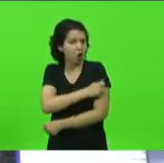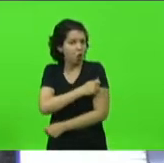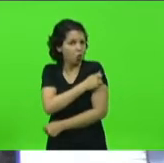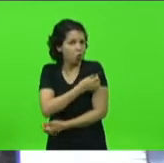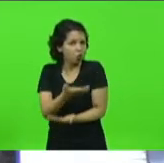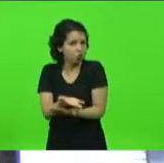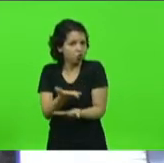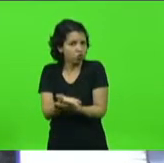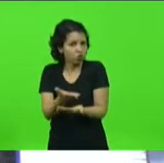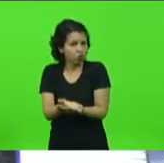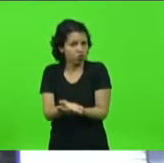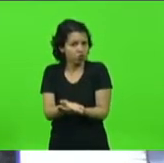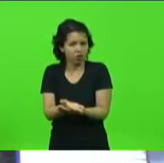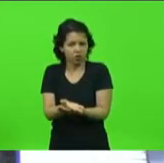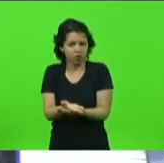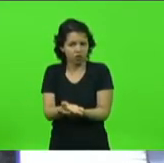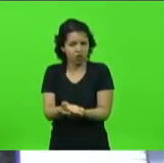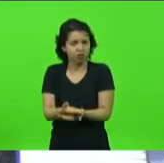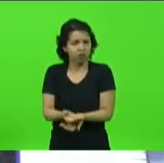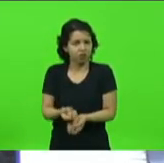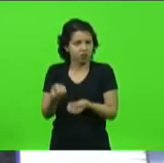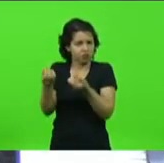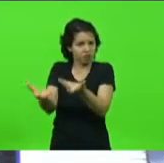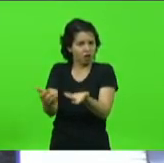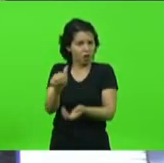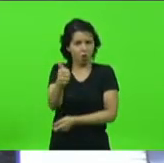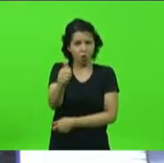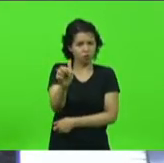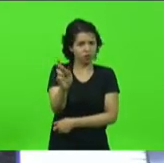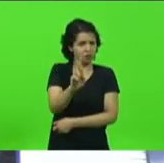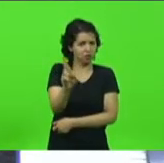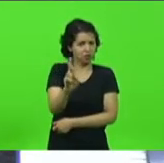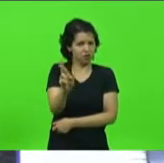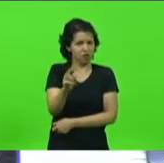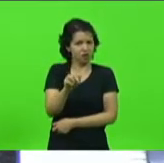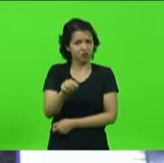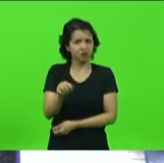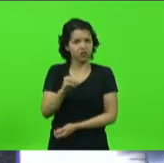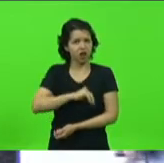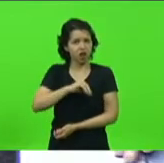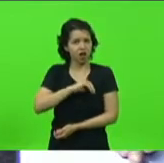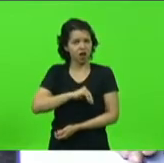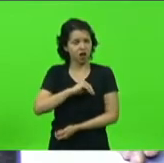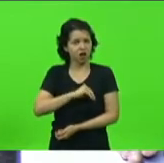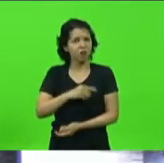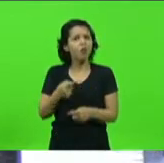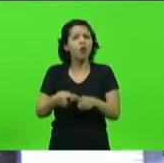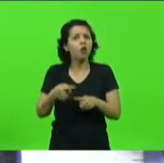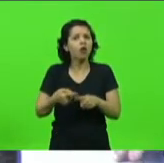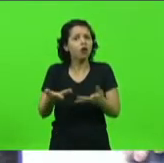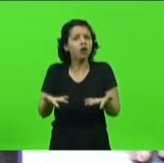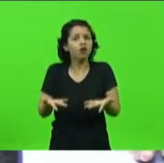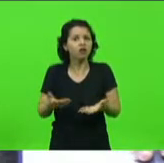e estamos colocando para eles mais R$11 mil de salário. Aqui é justificativa.